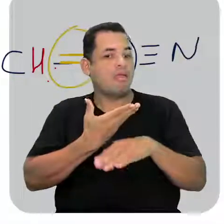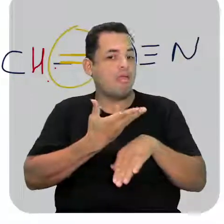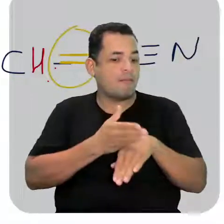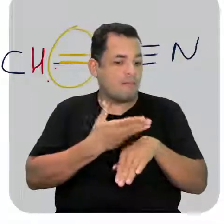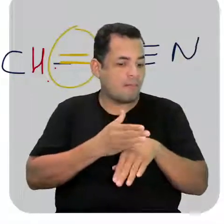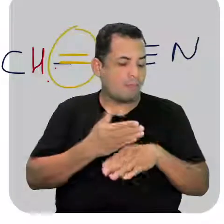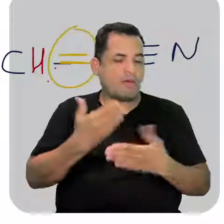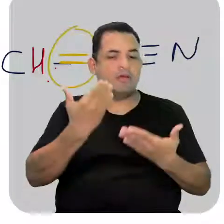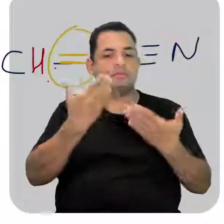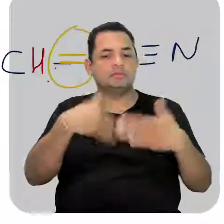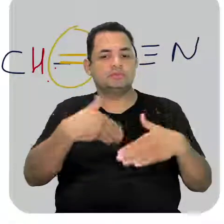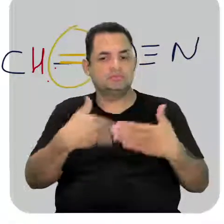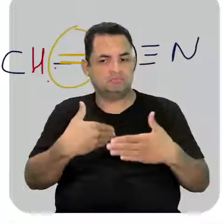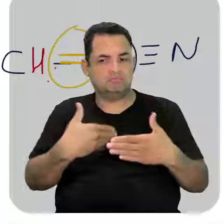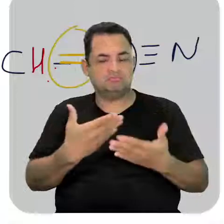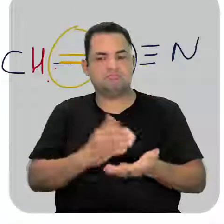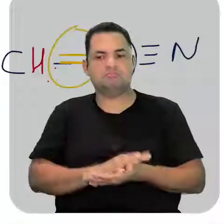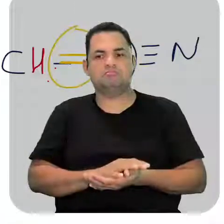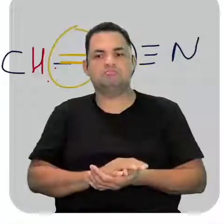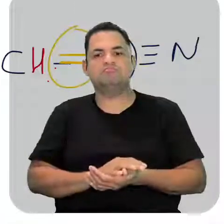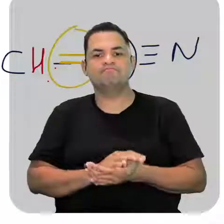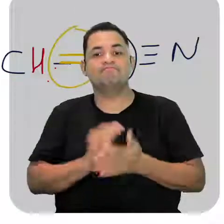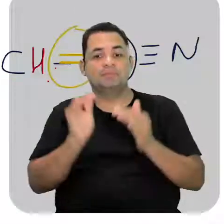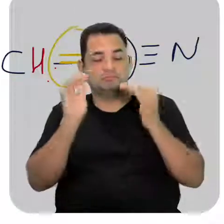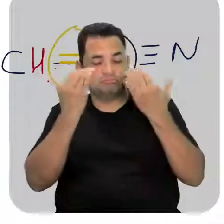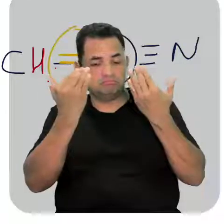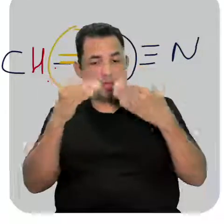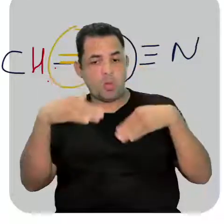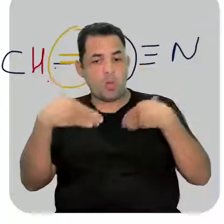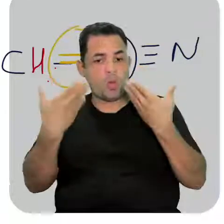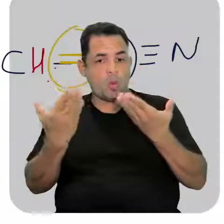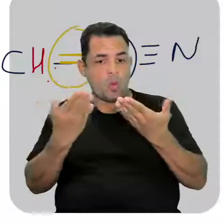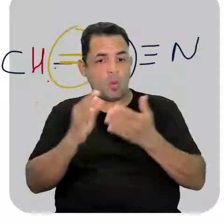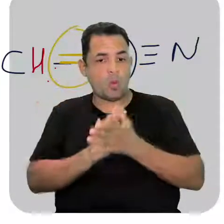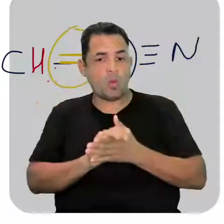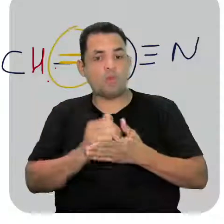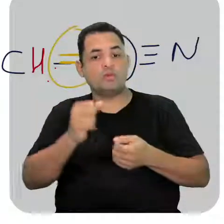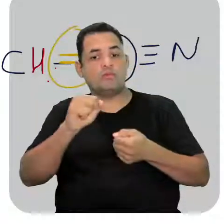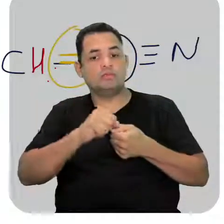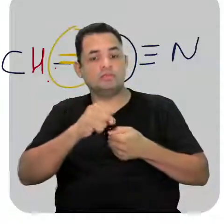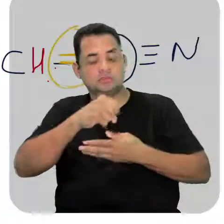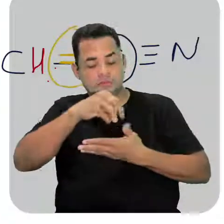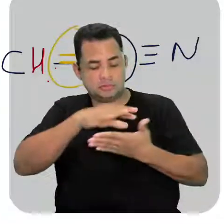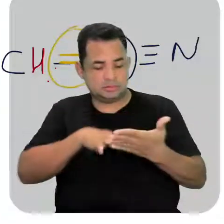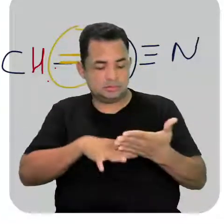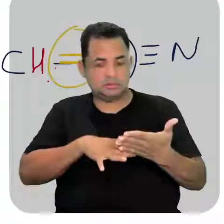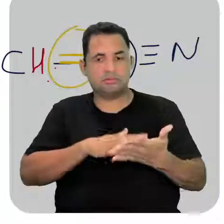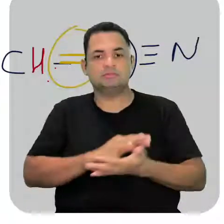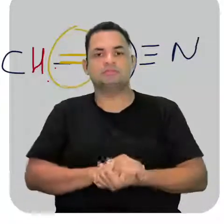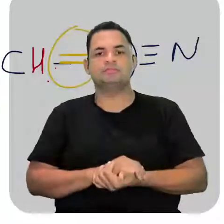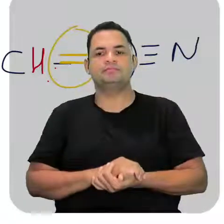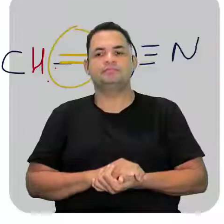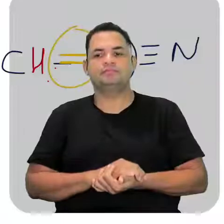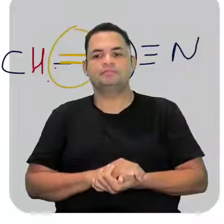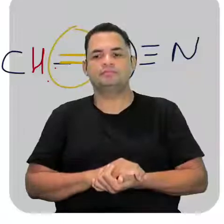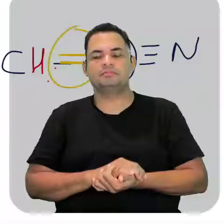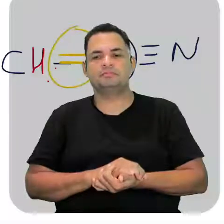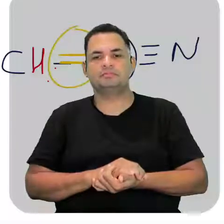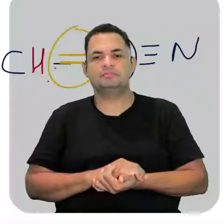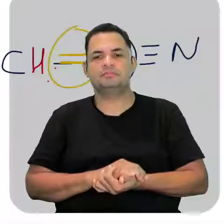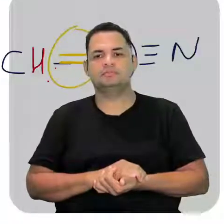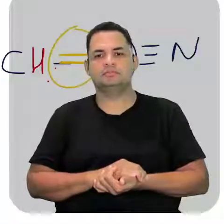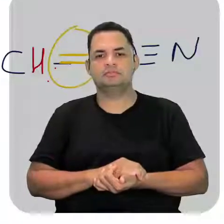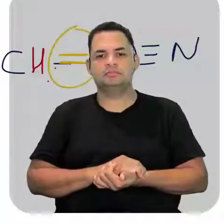e provas também. Então, muita atenção na hora da resolução dessas questões, tranquilo? E vamos